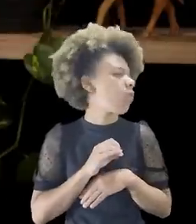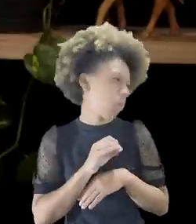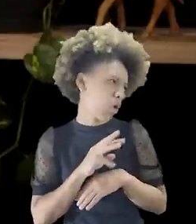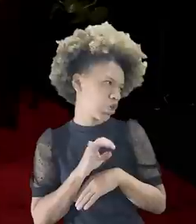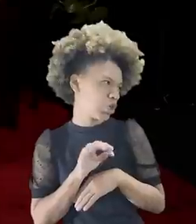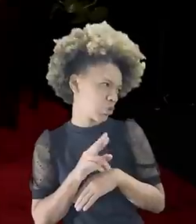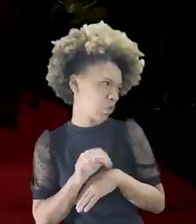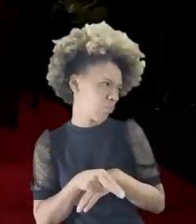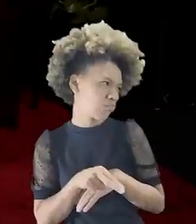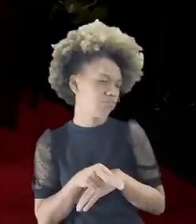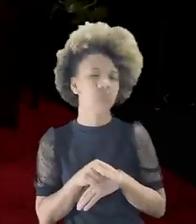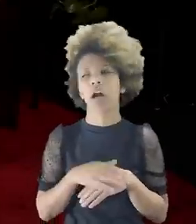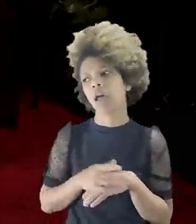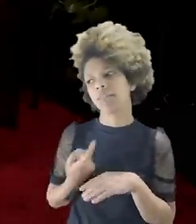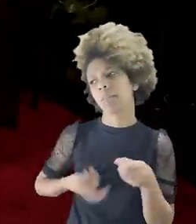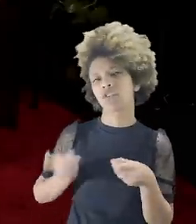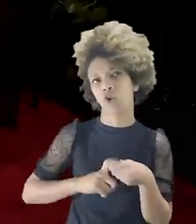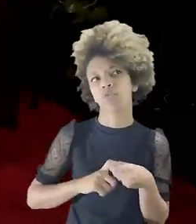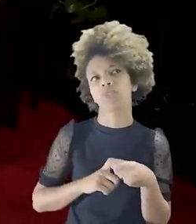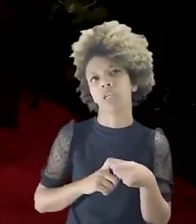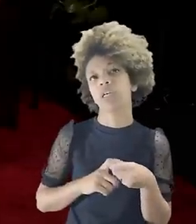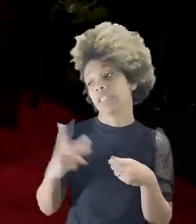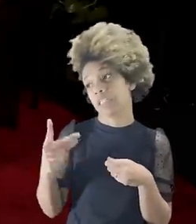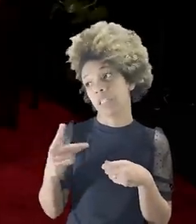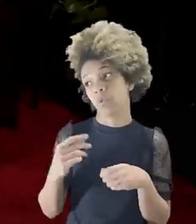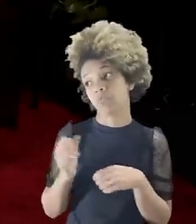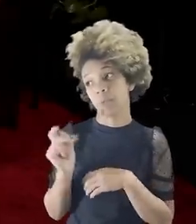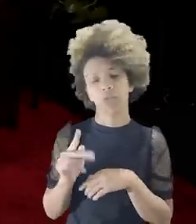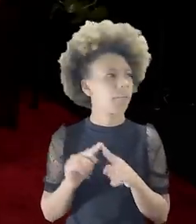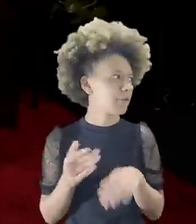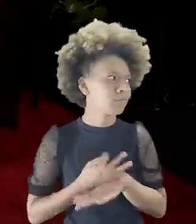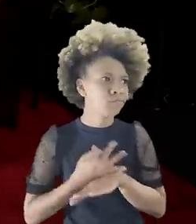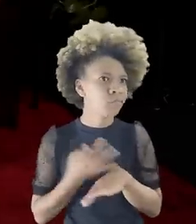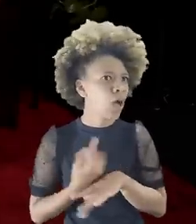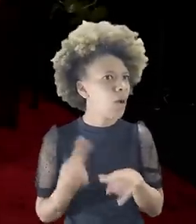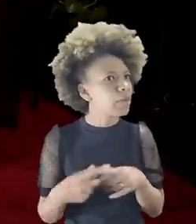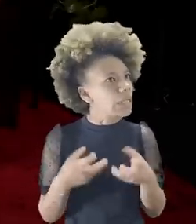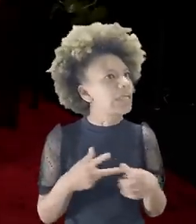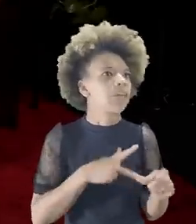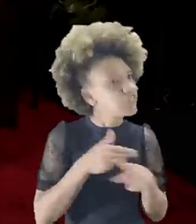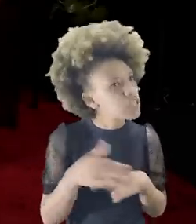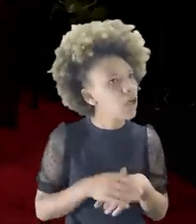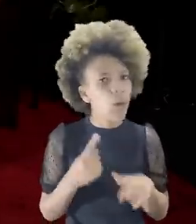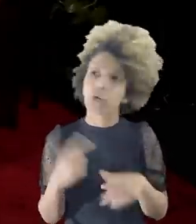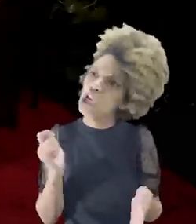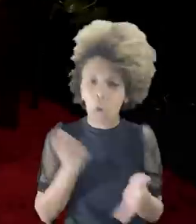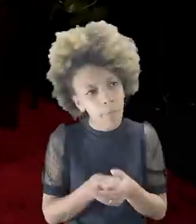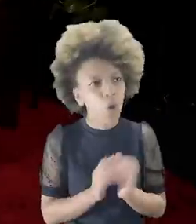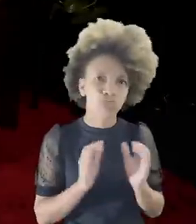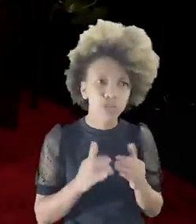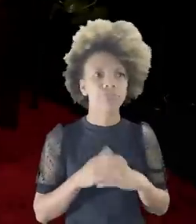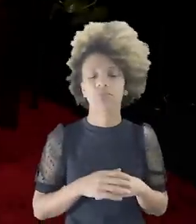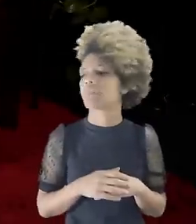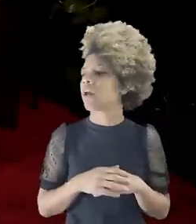Washington né ele jogou no Washington Wizard né depois ele volta da segunda posição porque ele queria ganhar porque ele comprou o